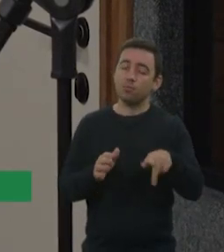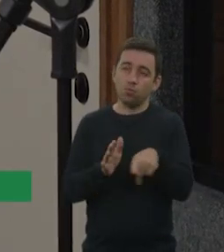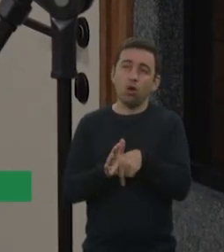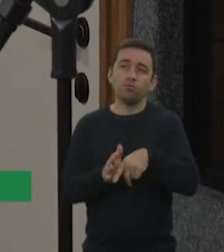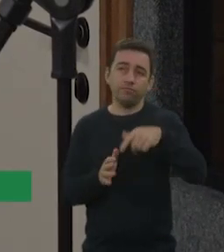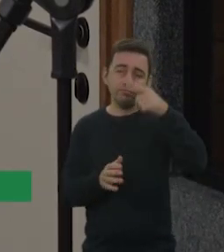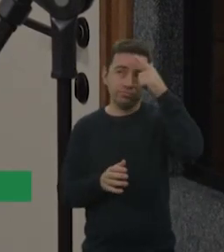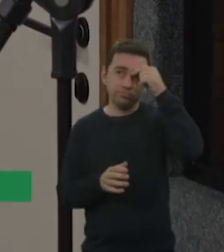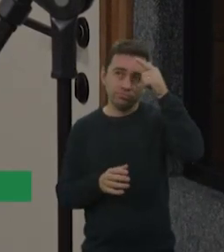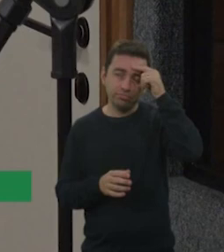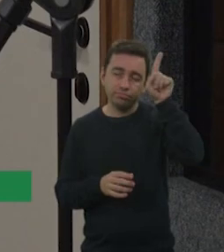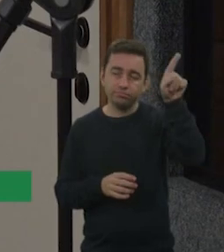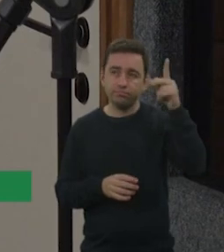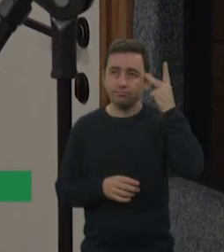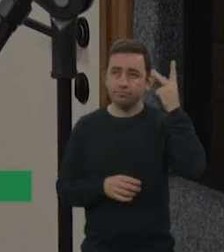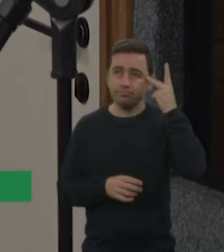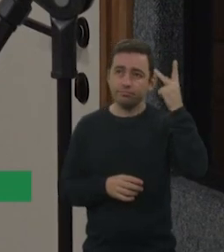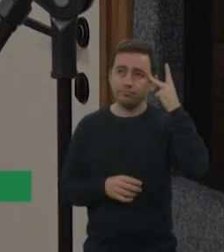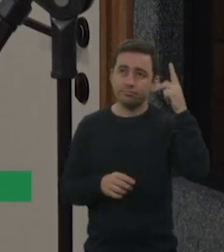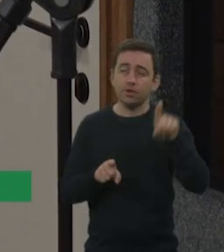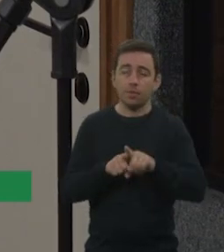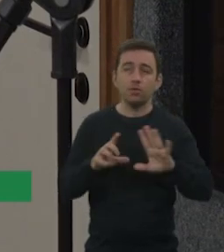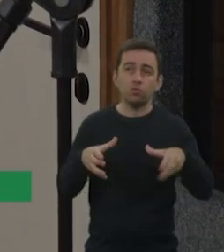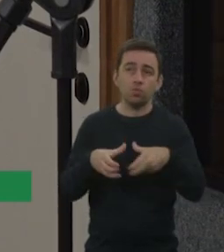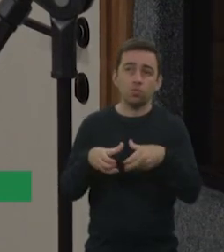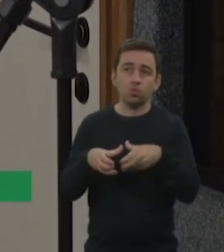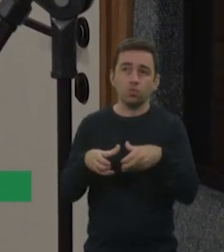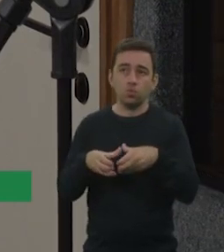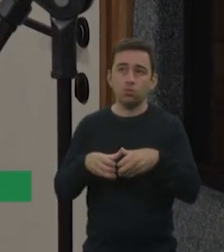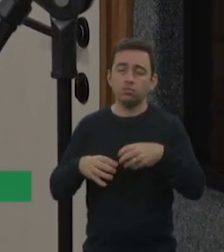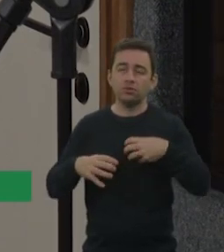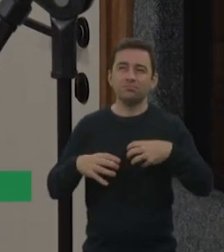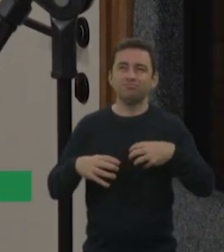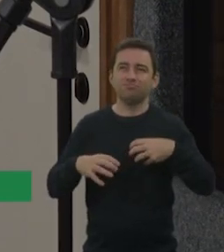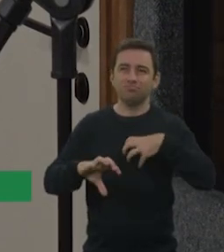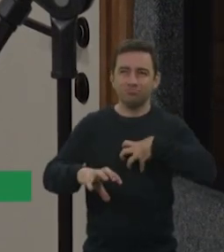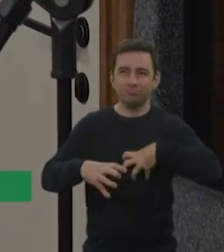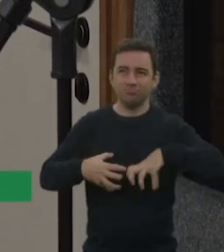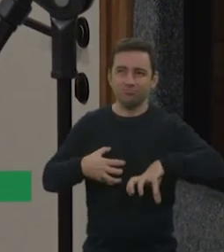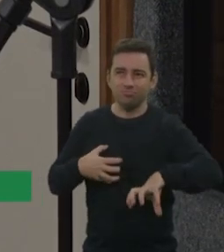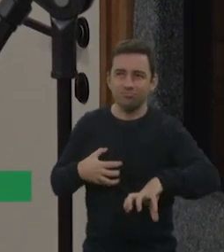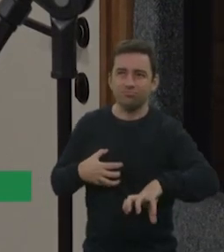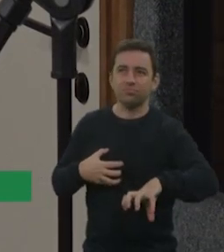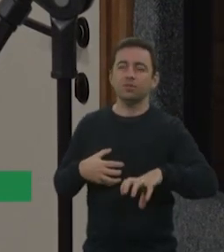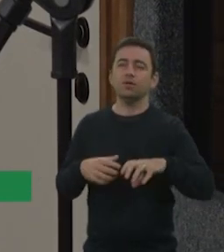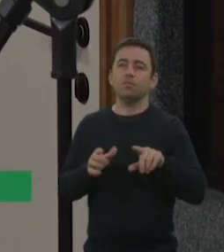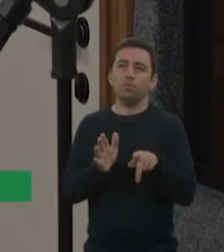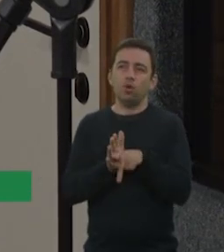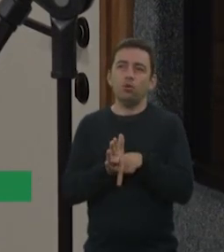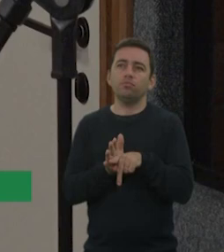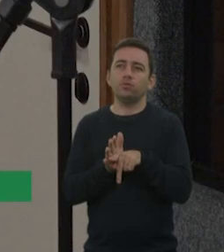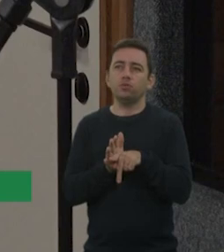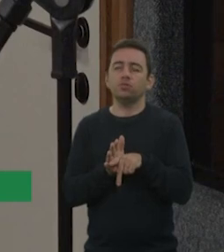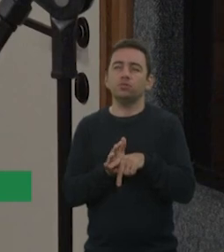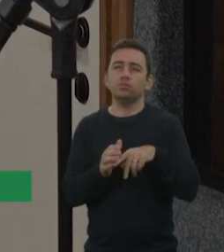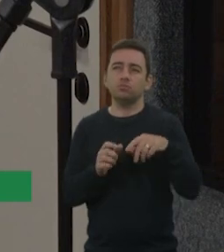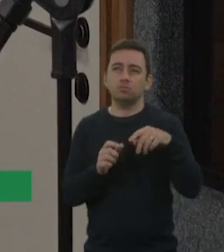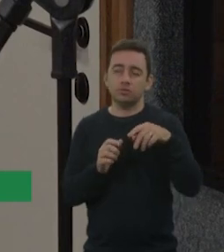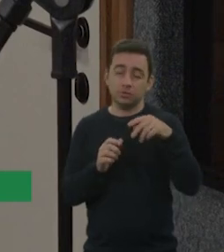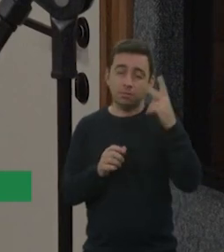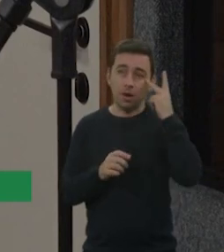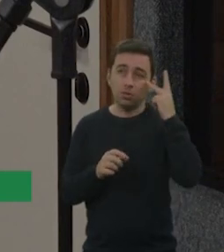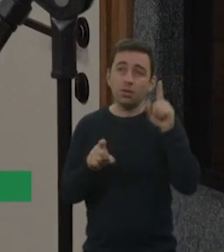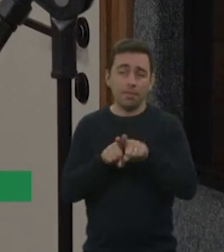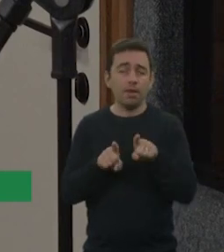médica hepatologista da equipe de transplante hepático da Universidade Federal de São Paulo e médica assistente